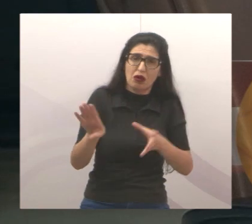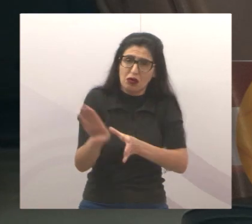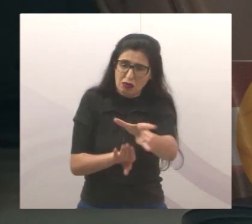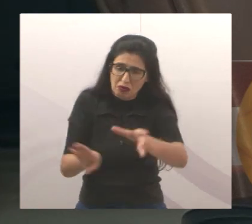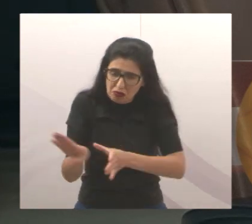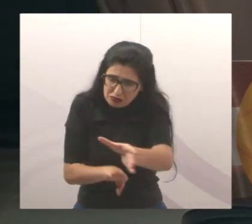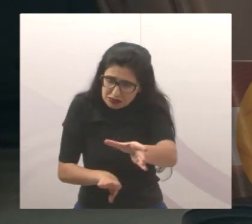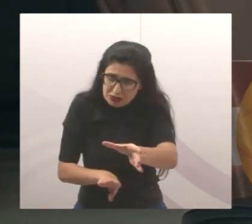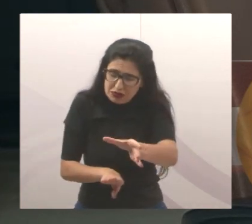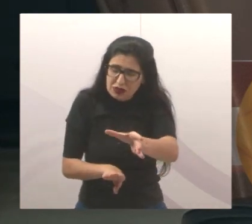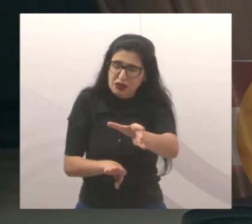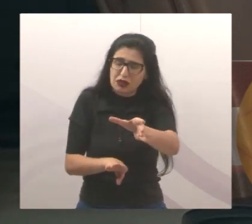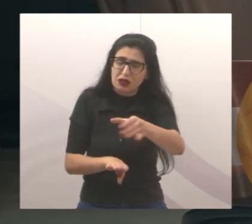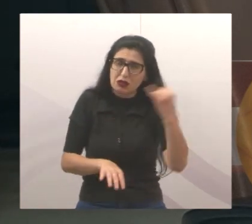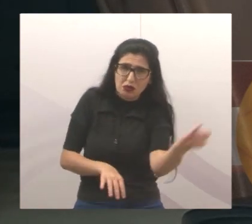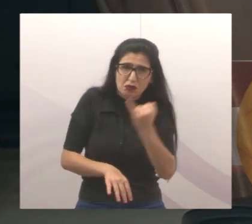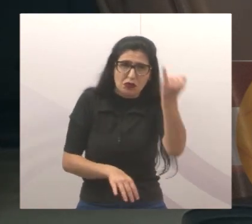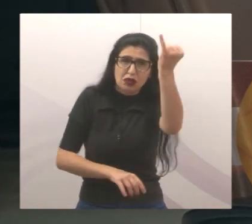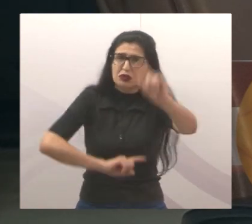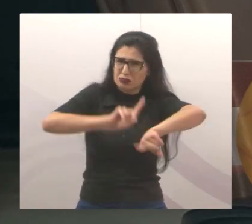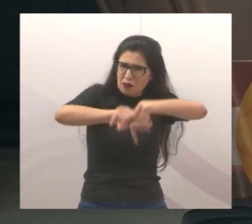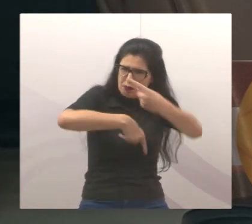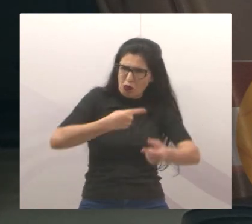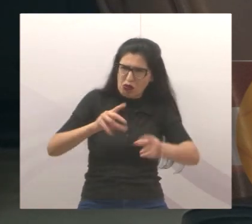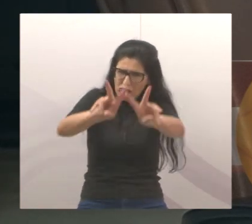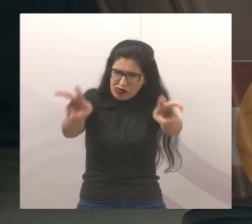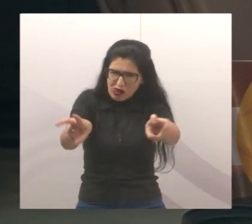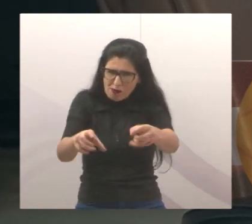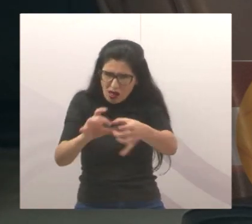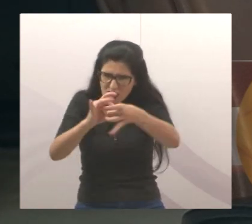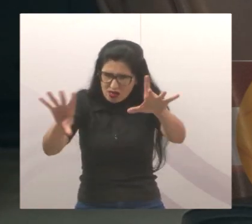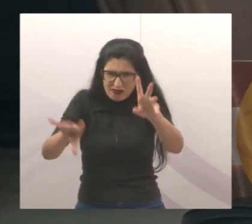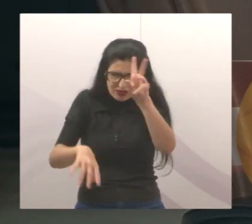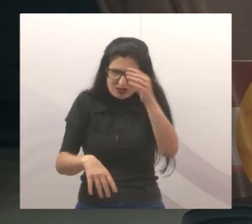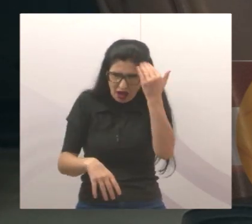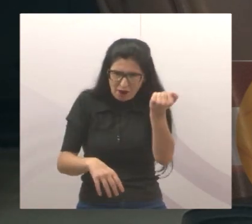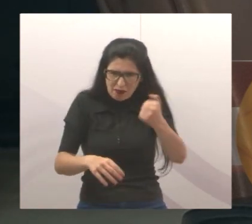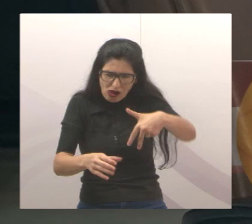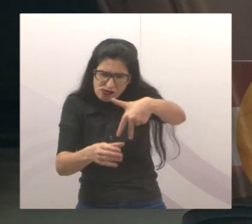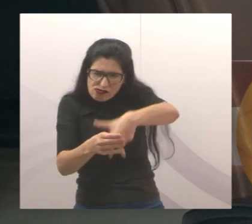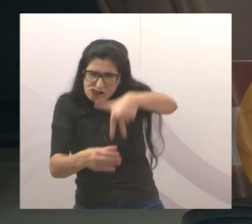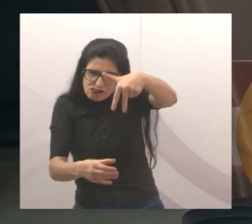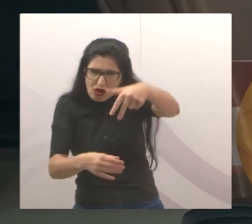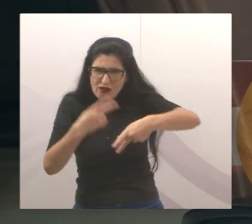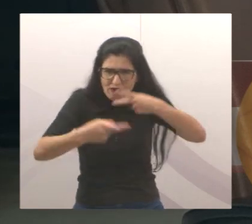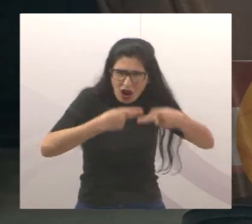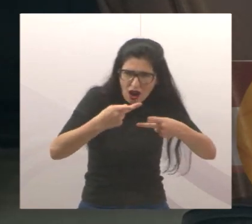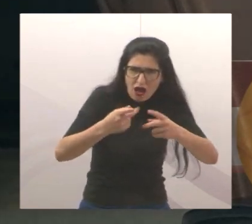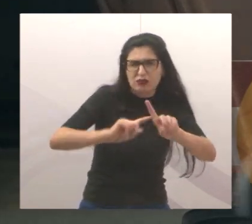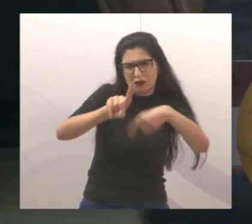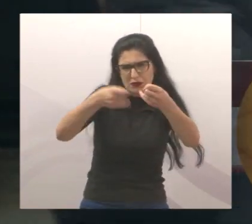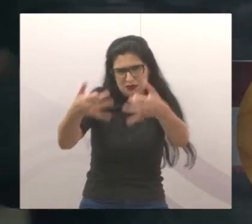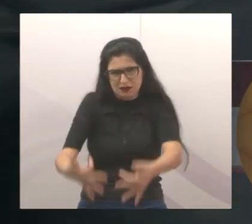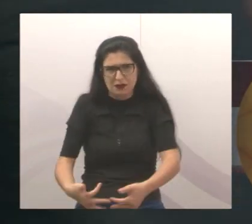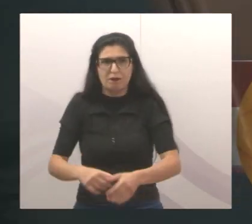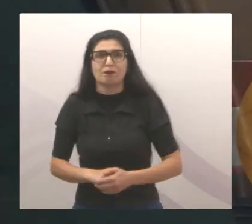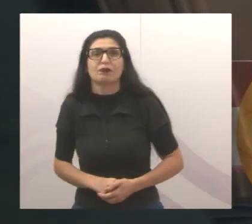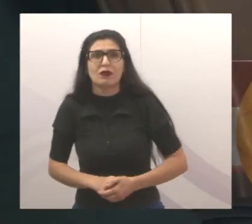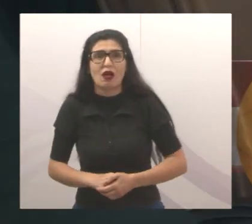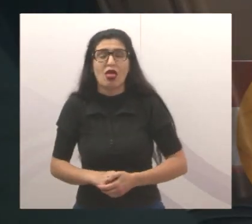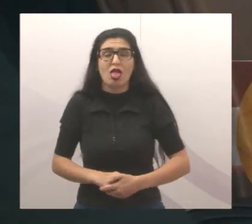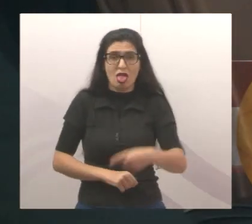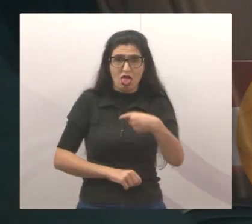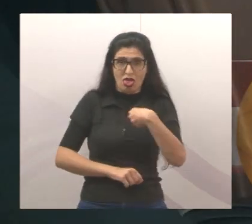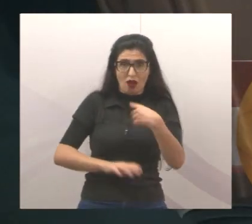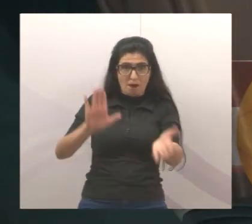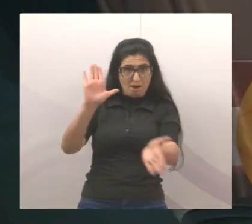vou ampliar isso na hora do tema livre e dizer que nós estamos aqui para ser coerentes. E eu nunca vou fugir daquilo que